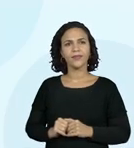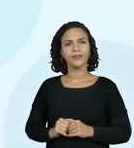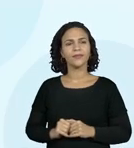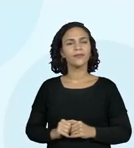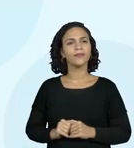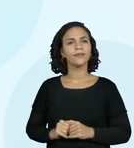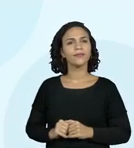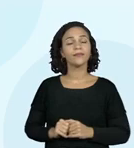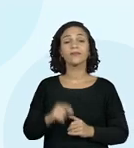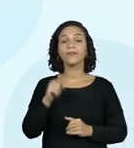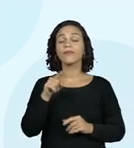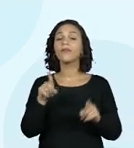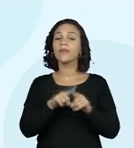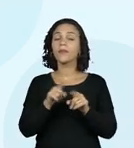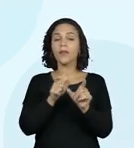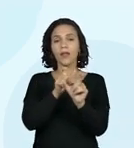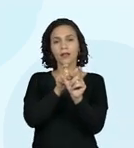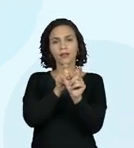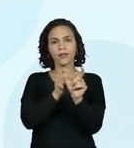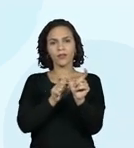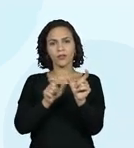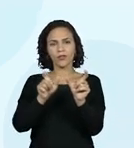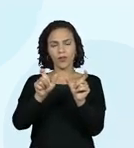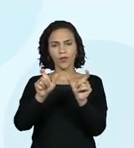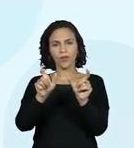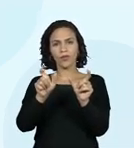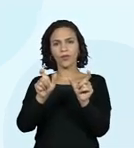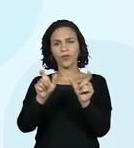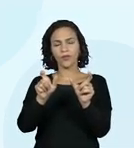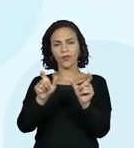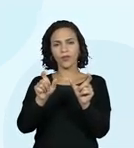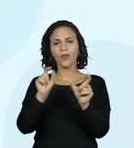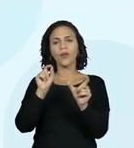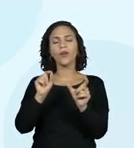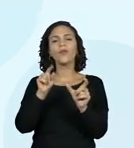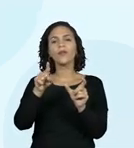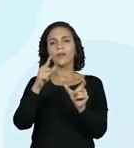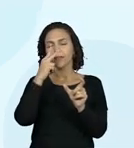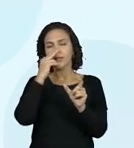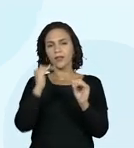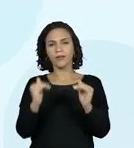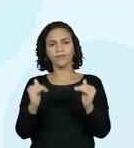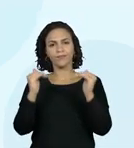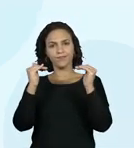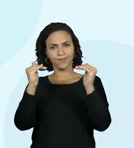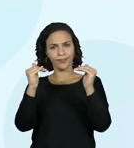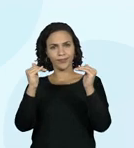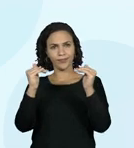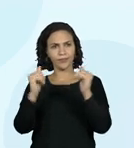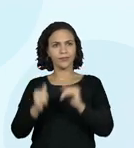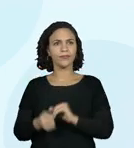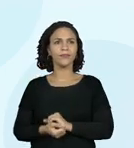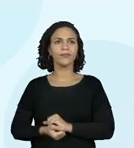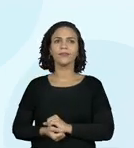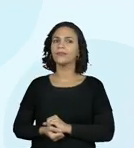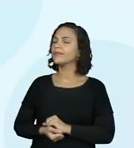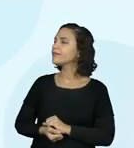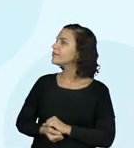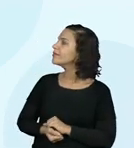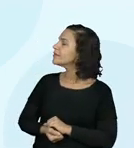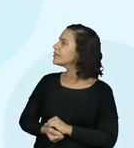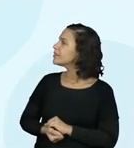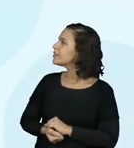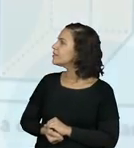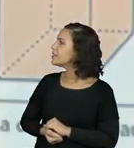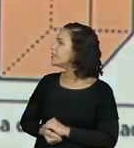Vértice também é um sinônimo para o ponto mais alto atingido por algo que se eleva. Então, eu tenho a base aqui no chão, que ela está apoiada, estão